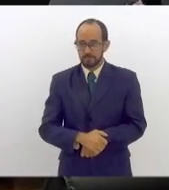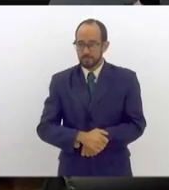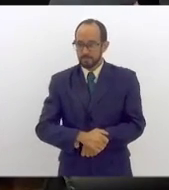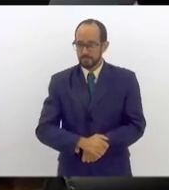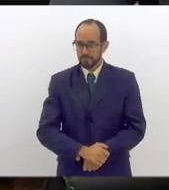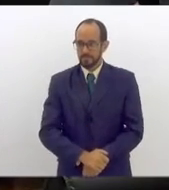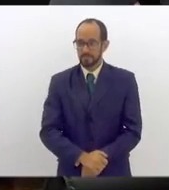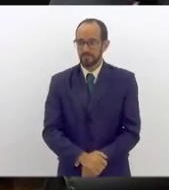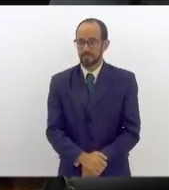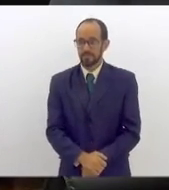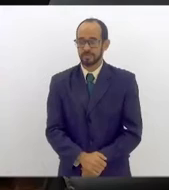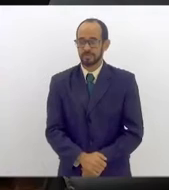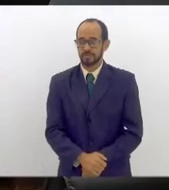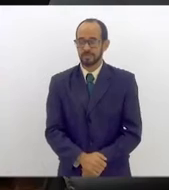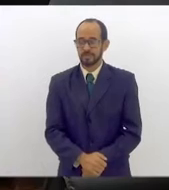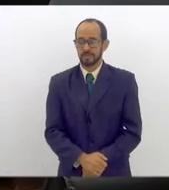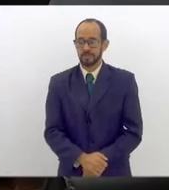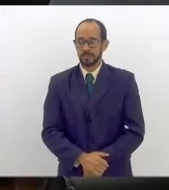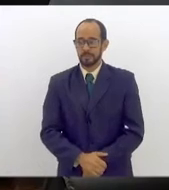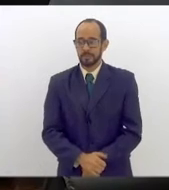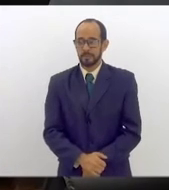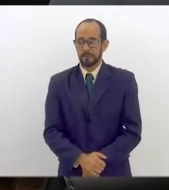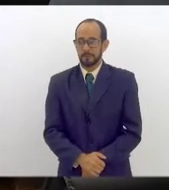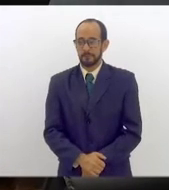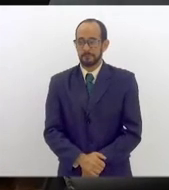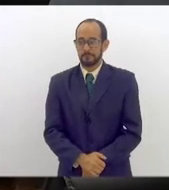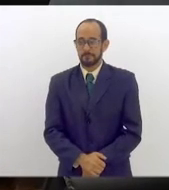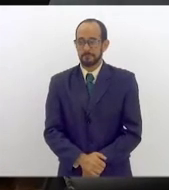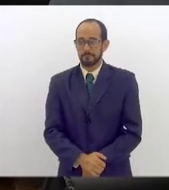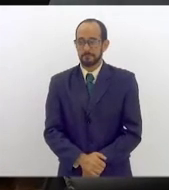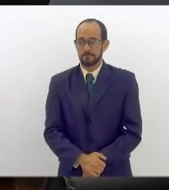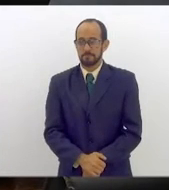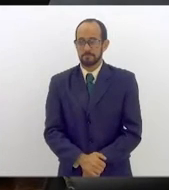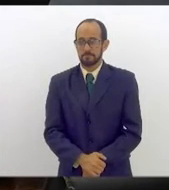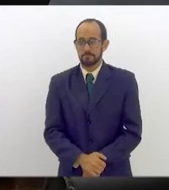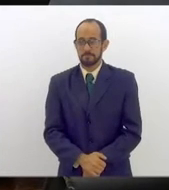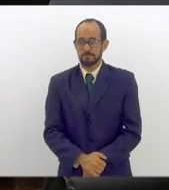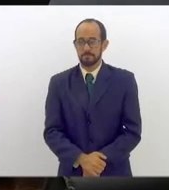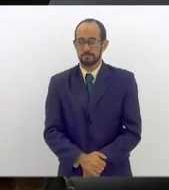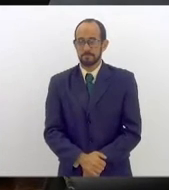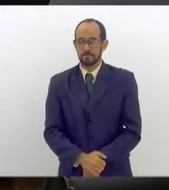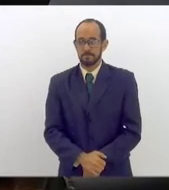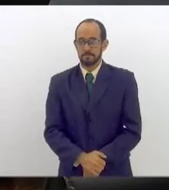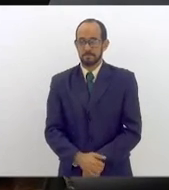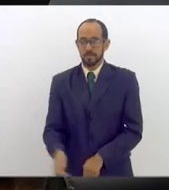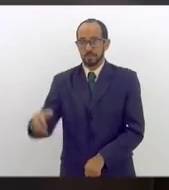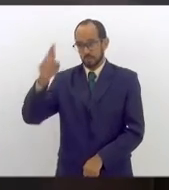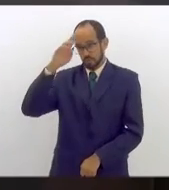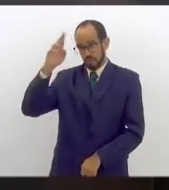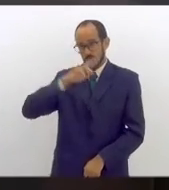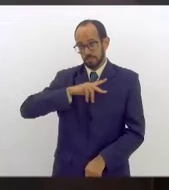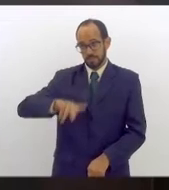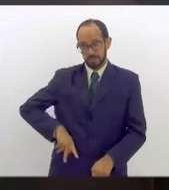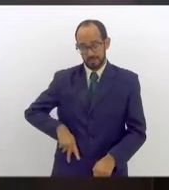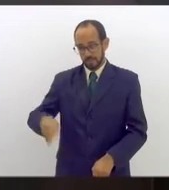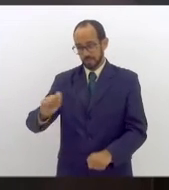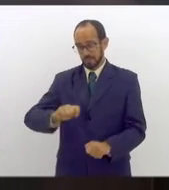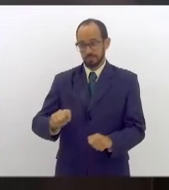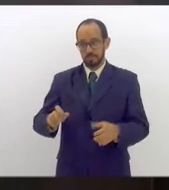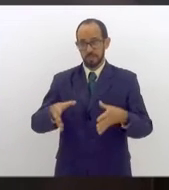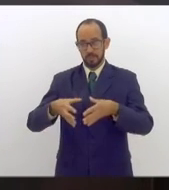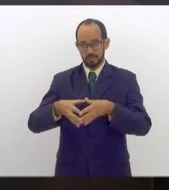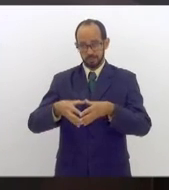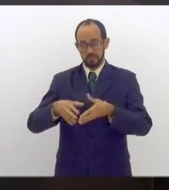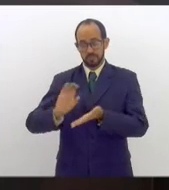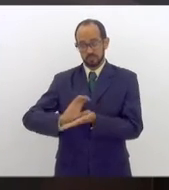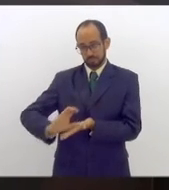Orçamento. Senhora Presidente, pela Comissão